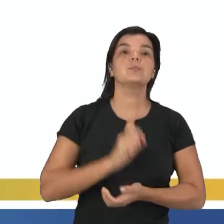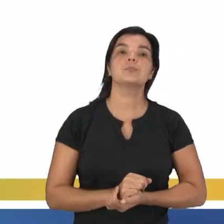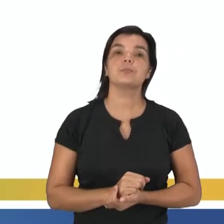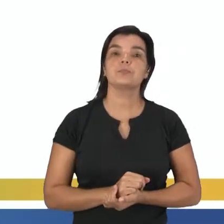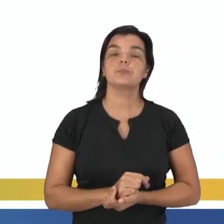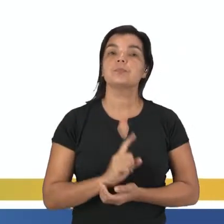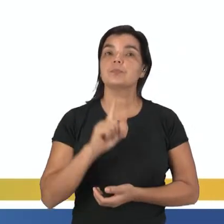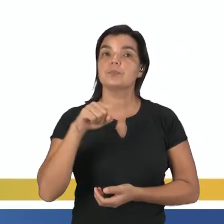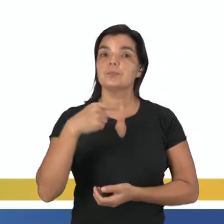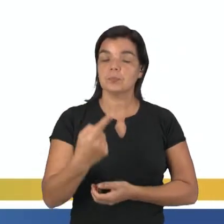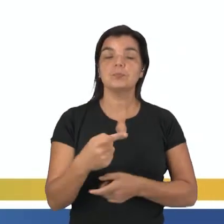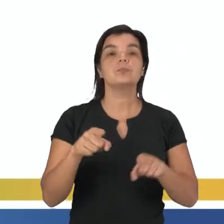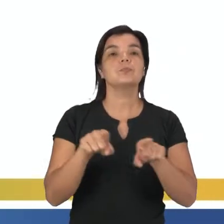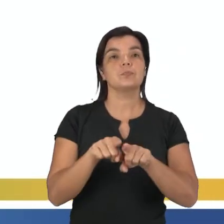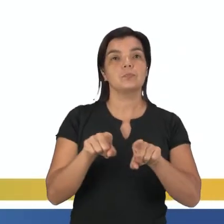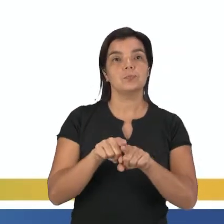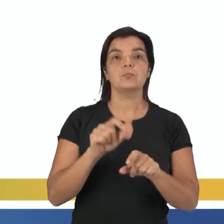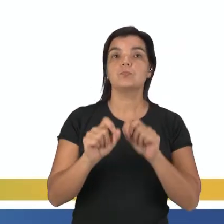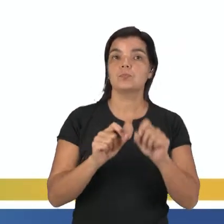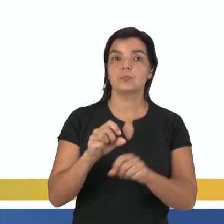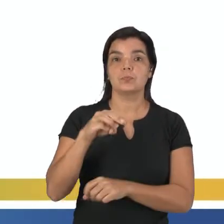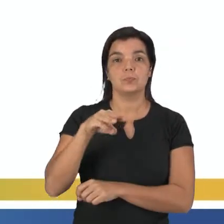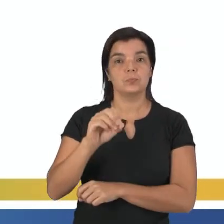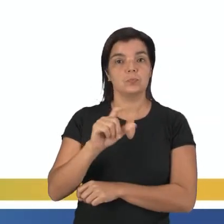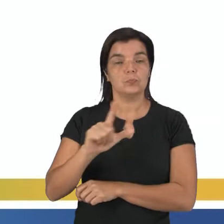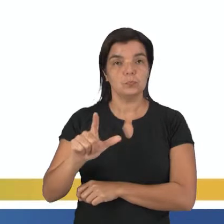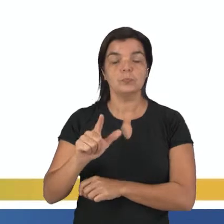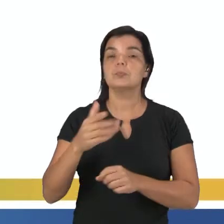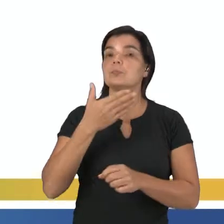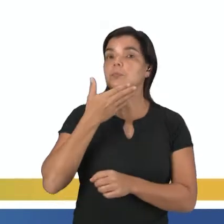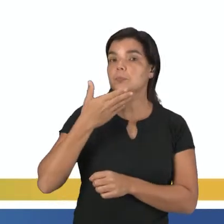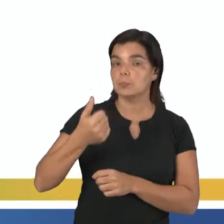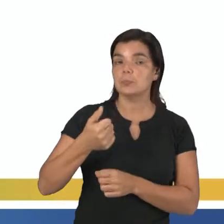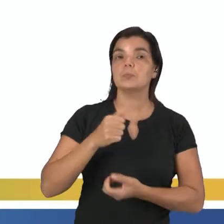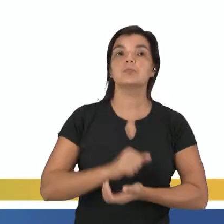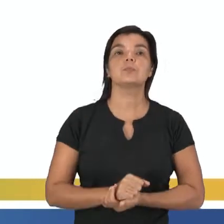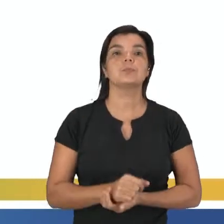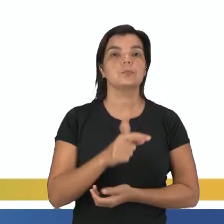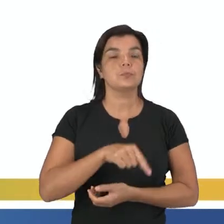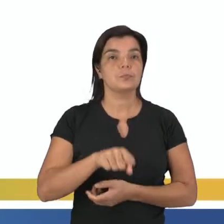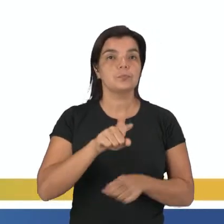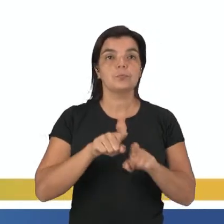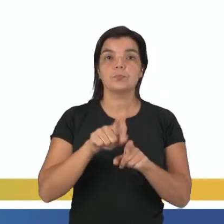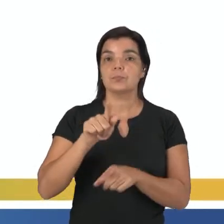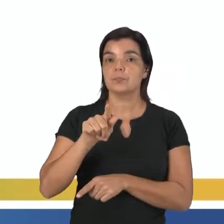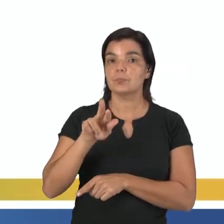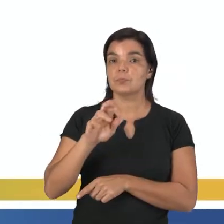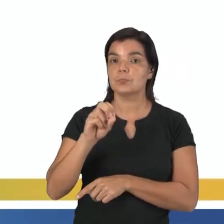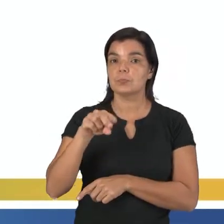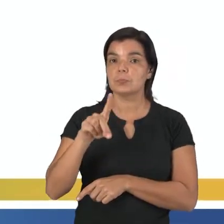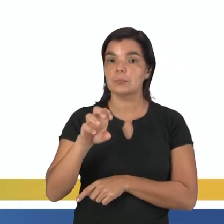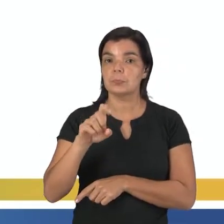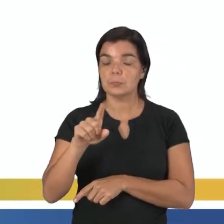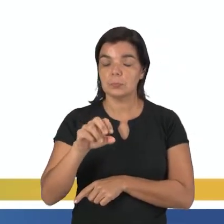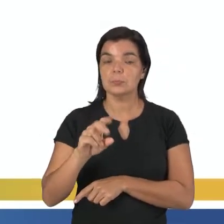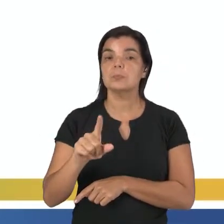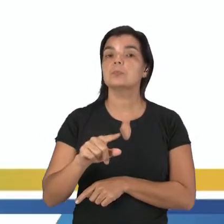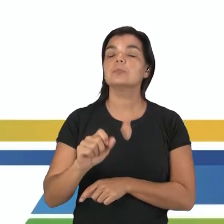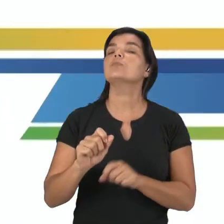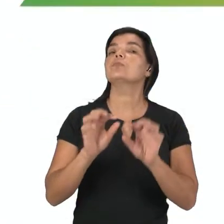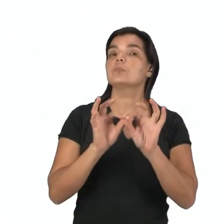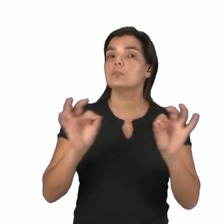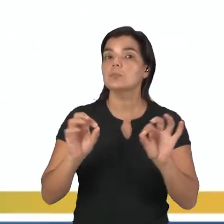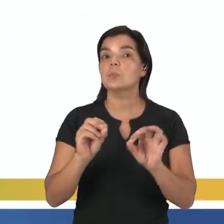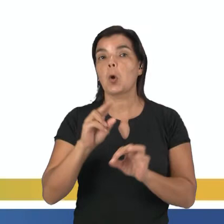nos anos posteriores, você vai ver eles de uma forma mais aprimorada. Tá ok? Então lembra, a grandeza é tudo aquilo que pode ser medido ou